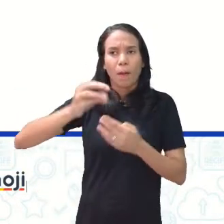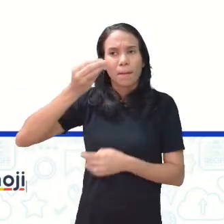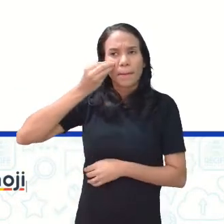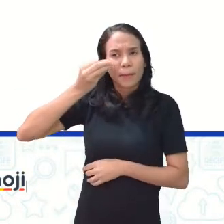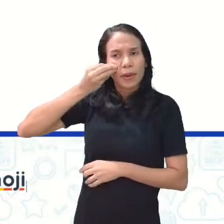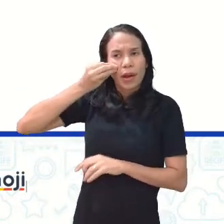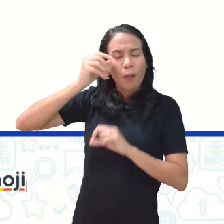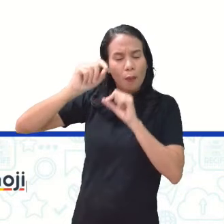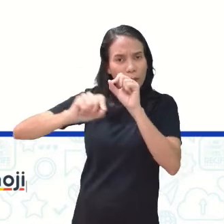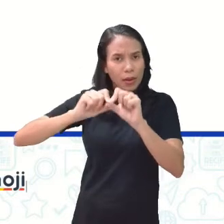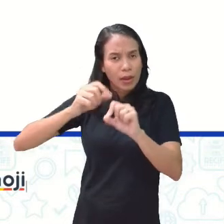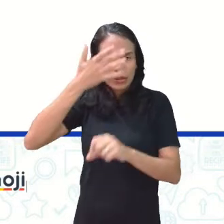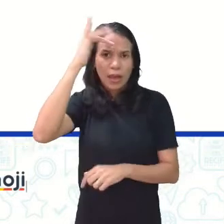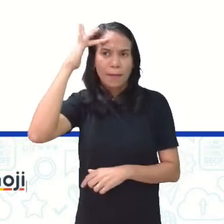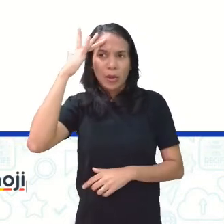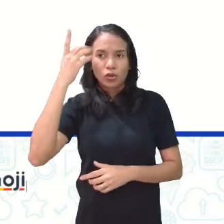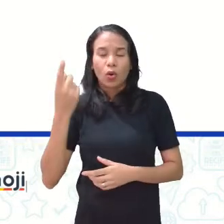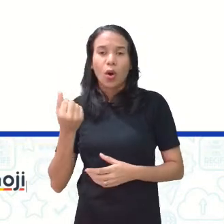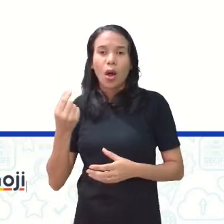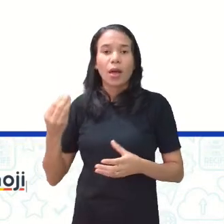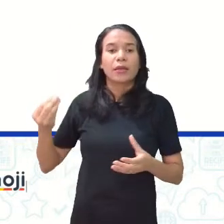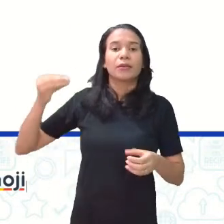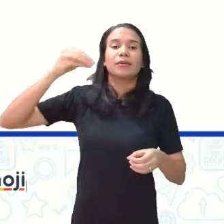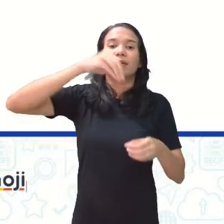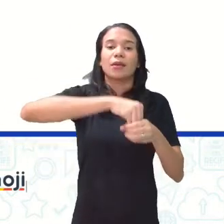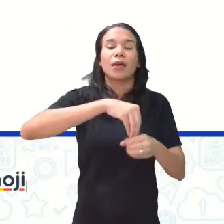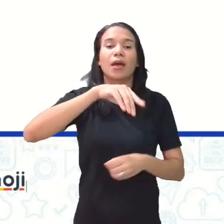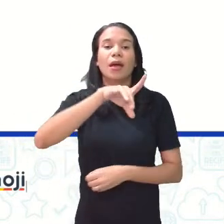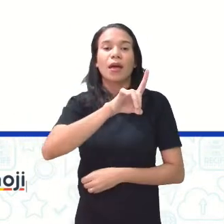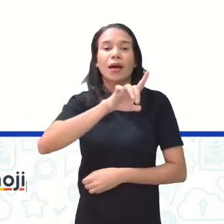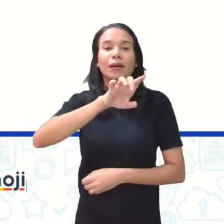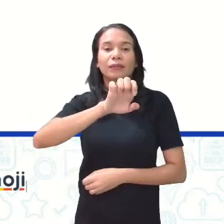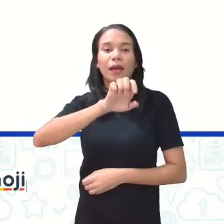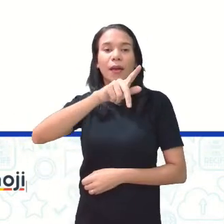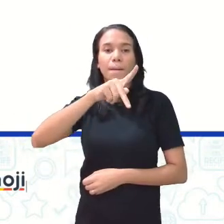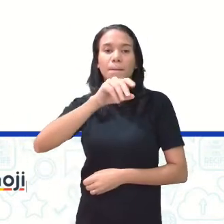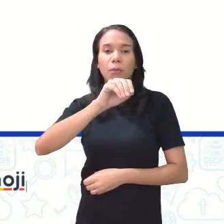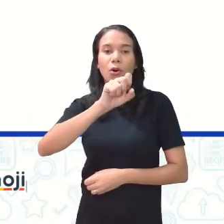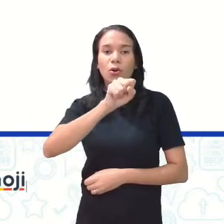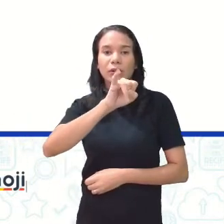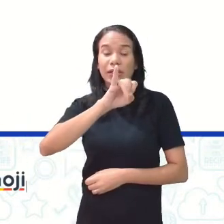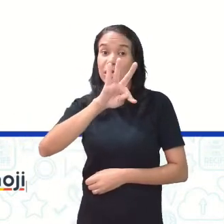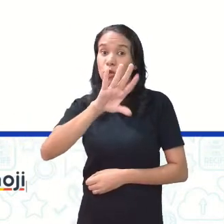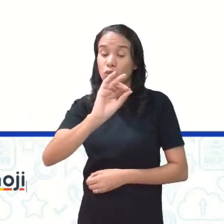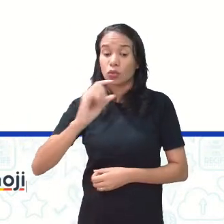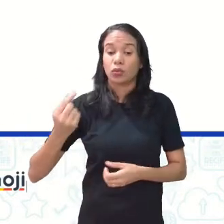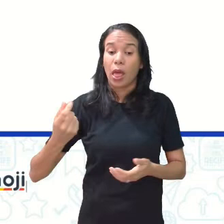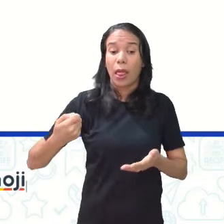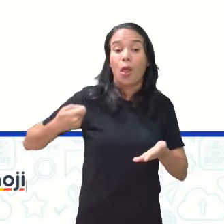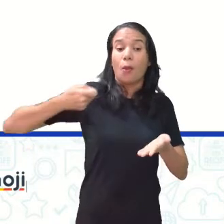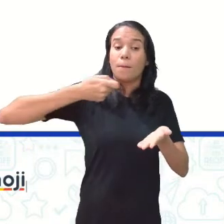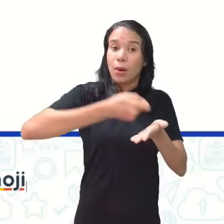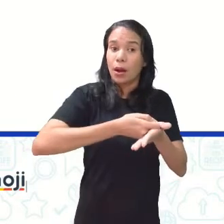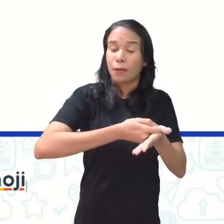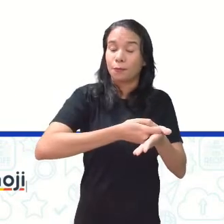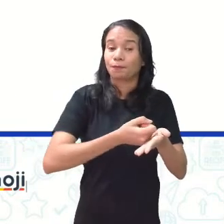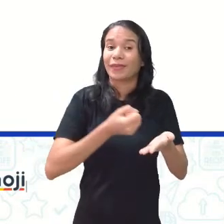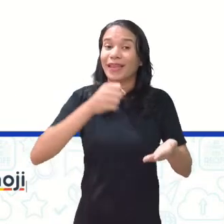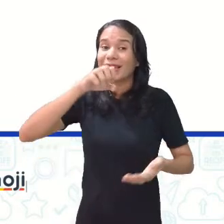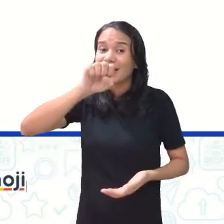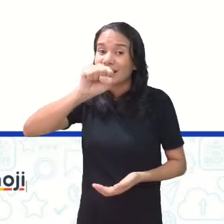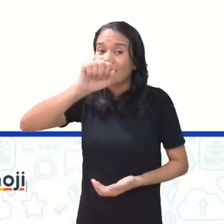se eu faço um depósito, eu estou adicionando o valor na minha conta. Se eu faço um saque,